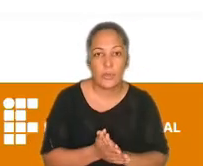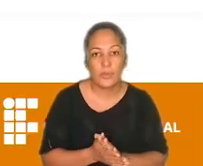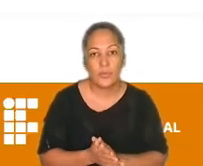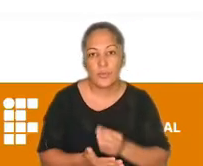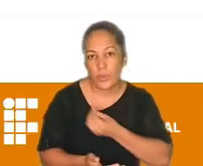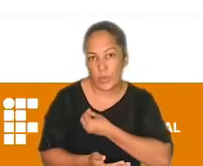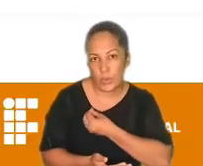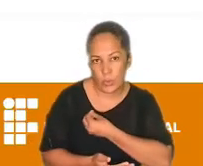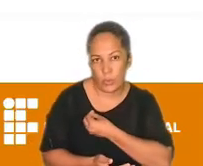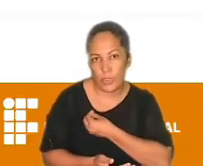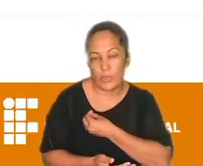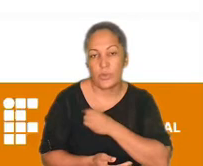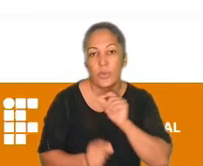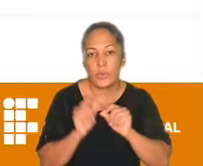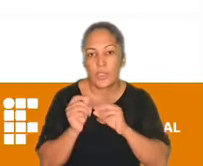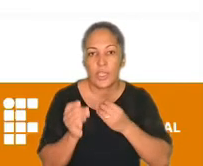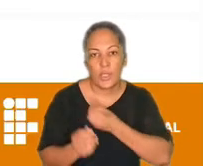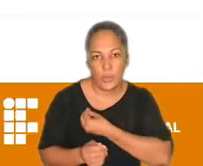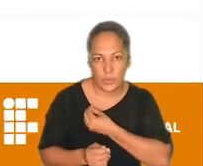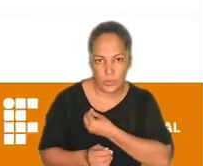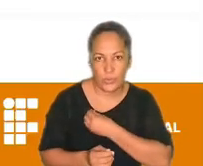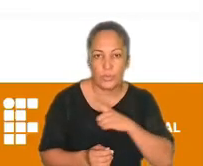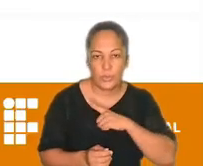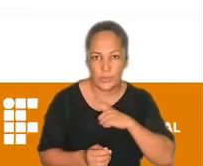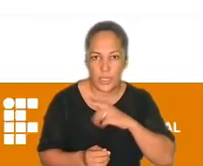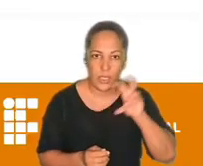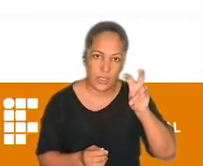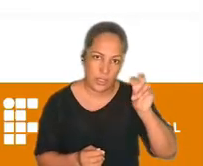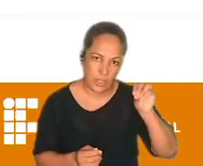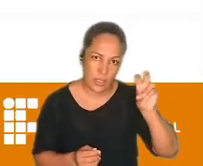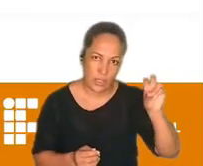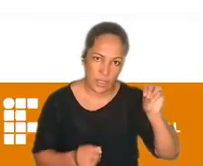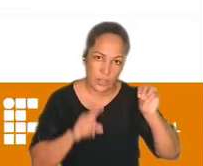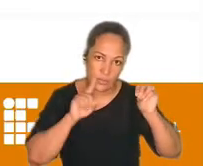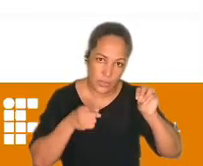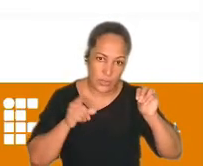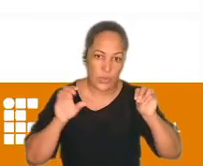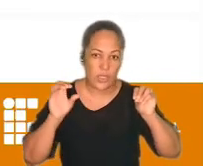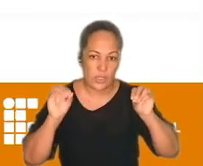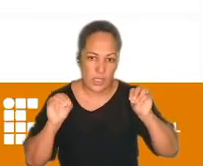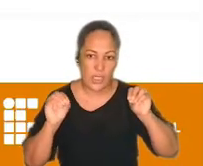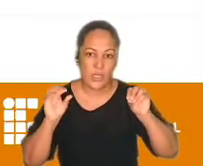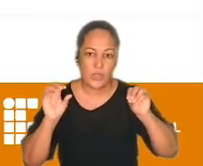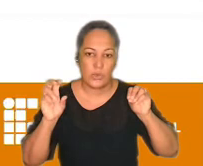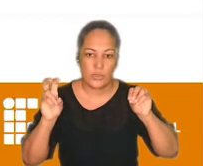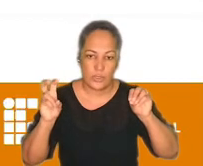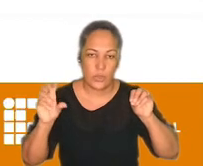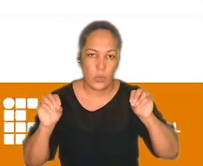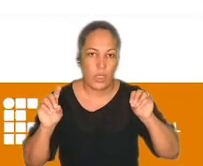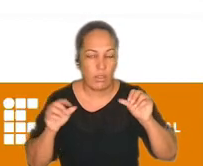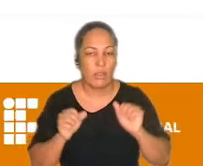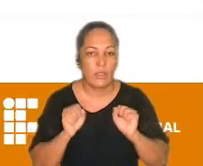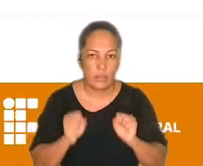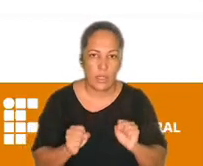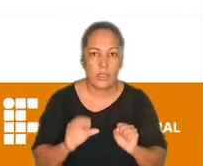fracionado é aquele número que tem casas decimais depois da vírgula, ou seja, é um número que tenha centavos, vamos